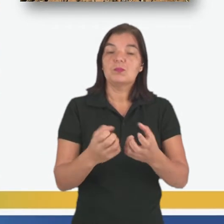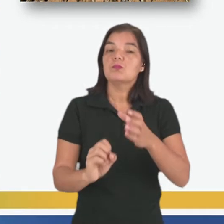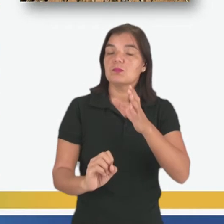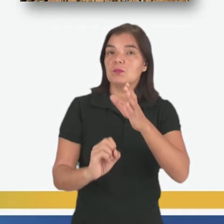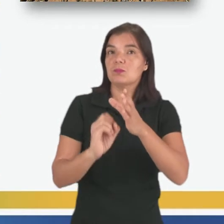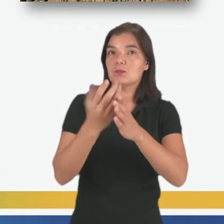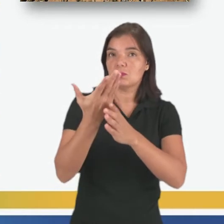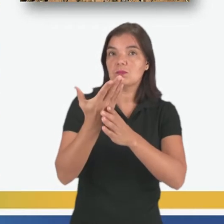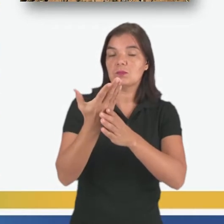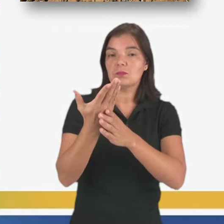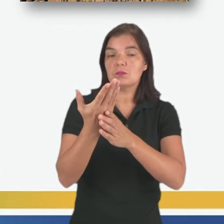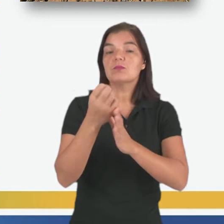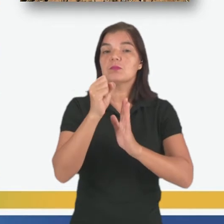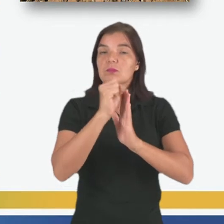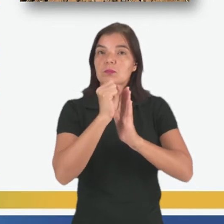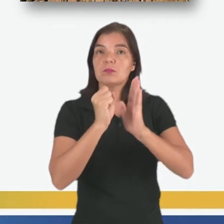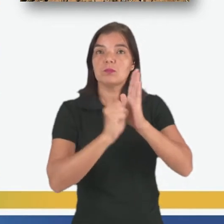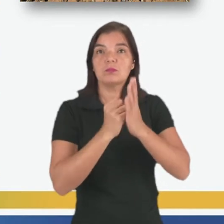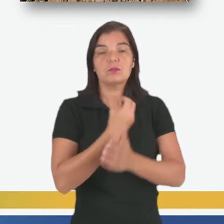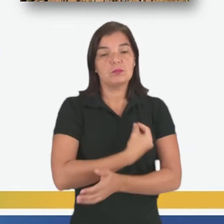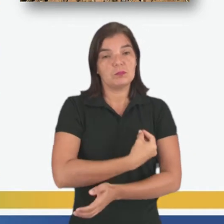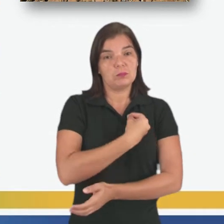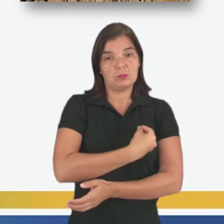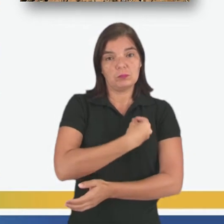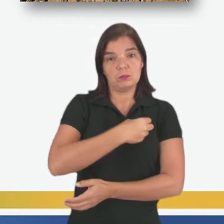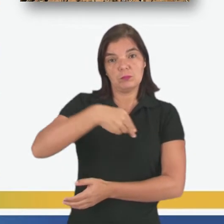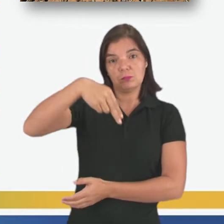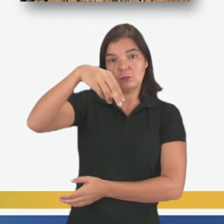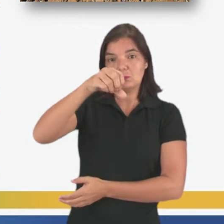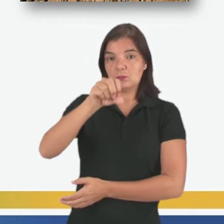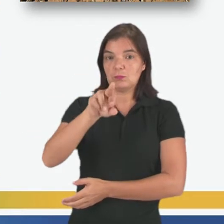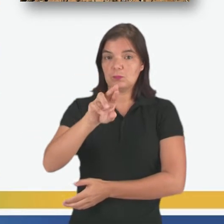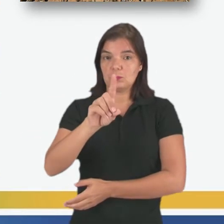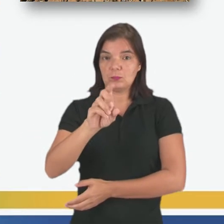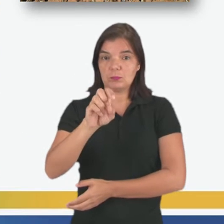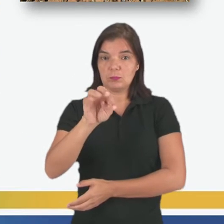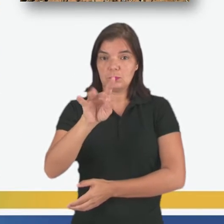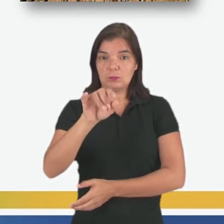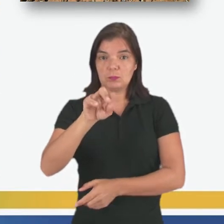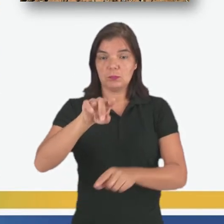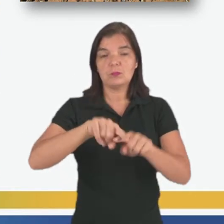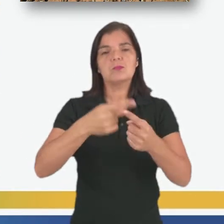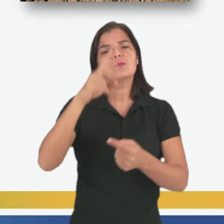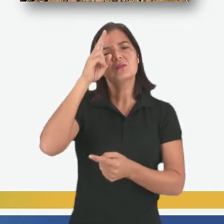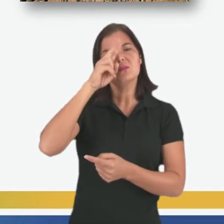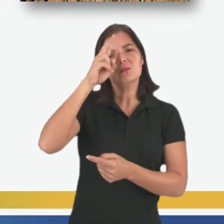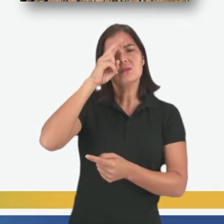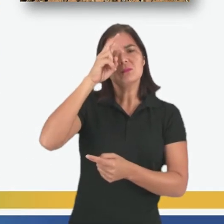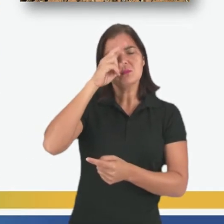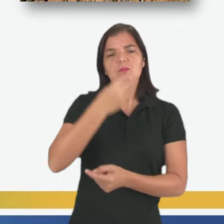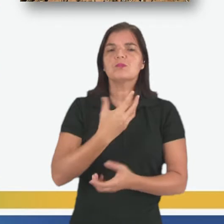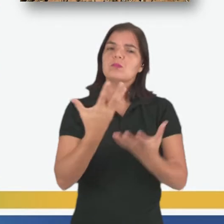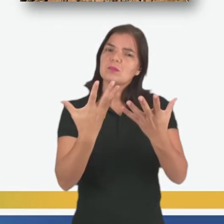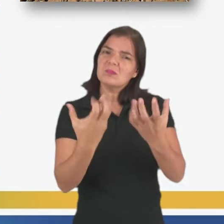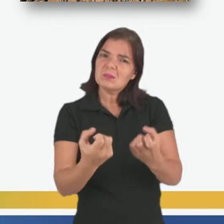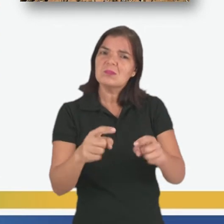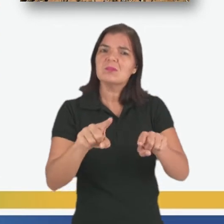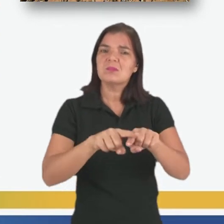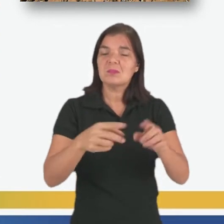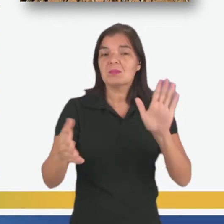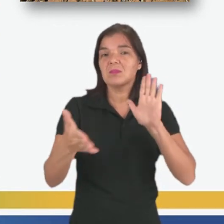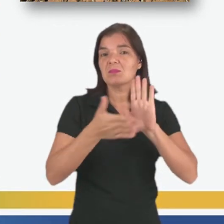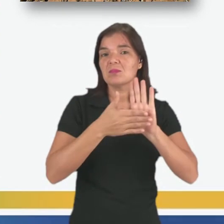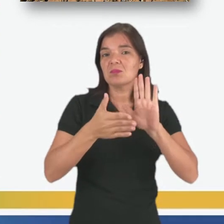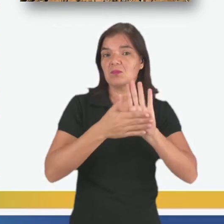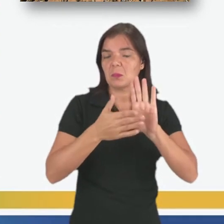fenômeno secular na vida dos nordestinos. A história das secas na região Nordeste é uma prova